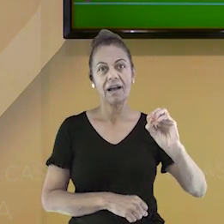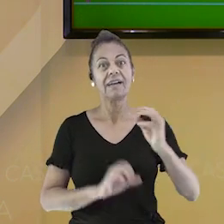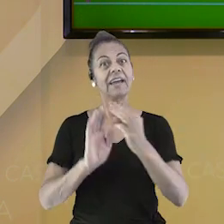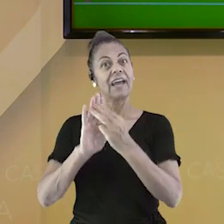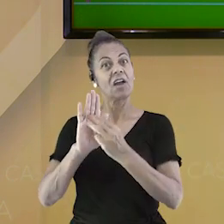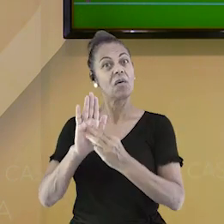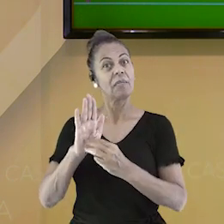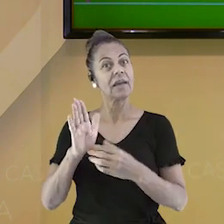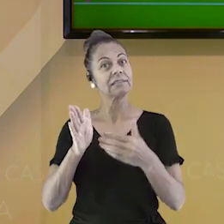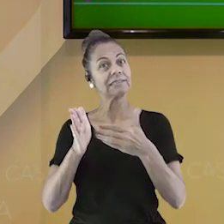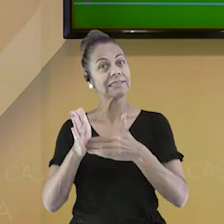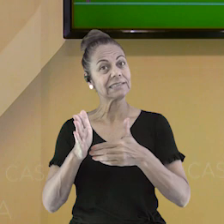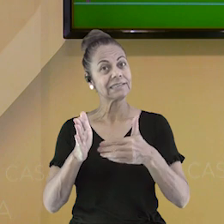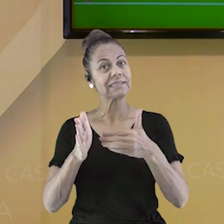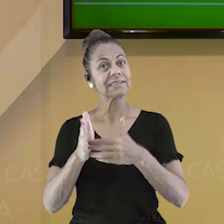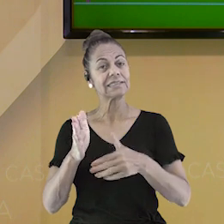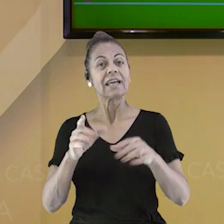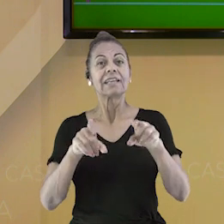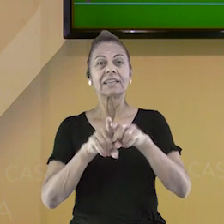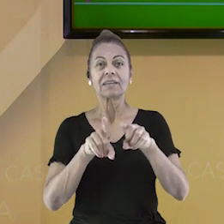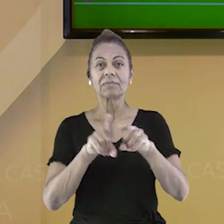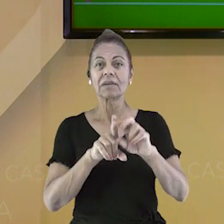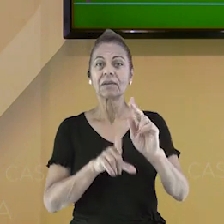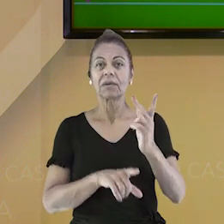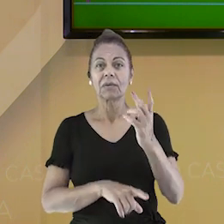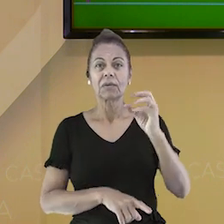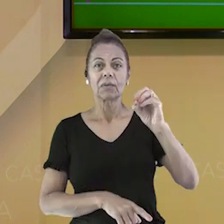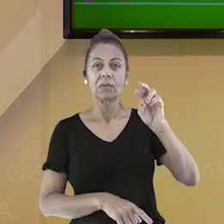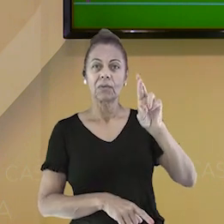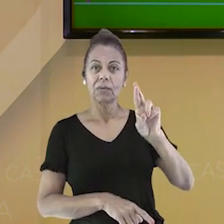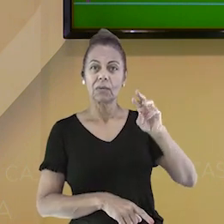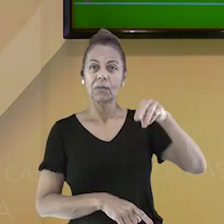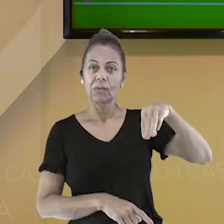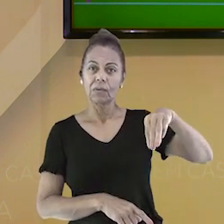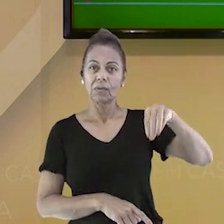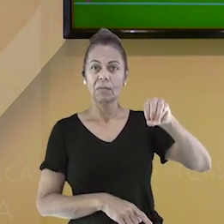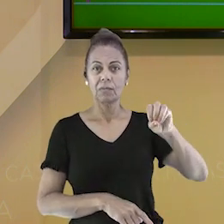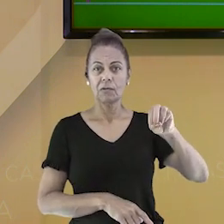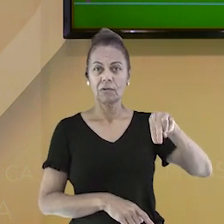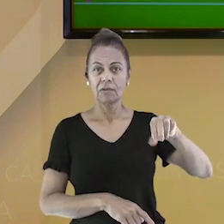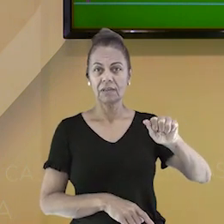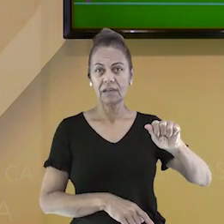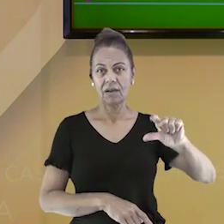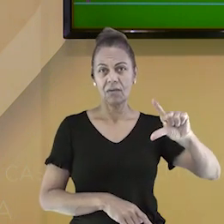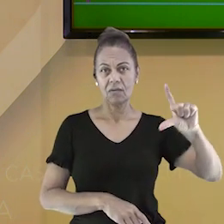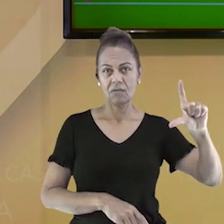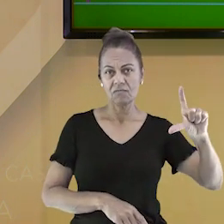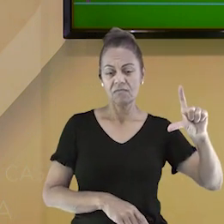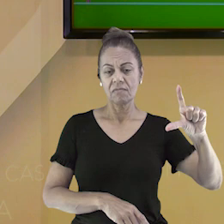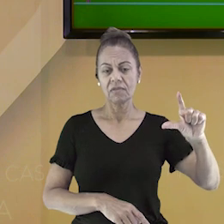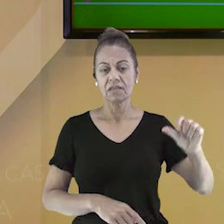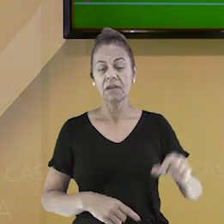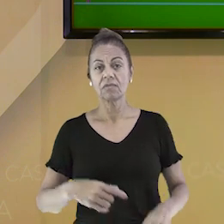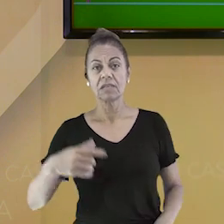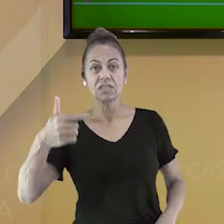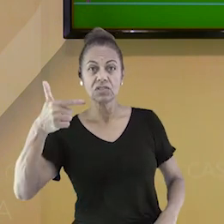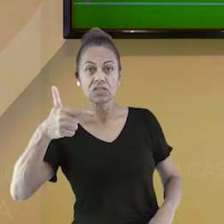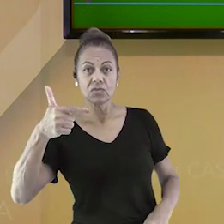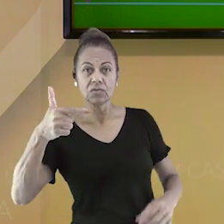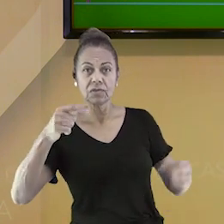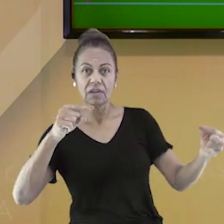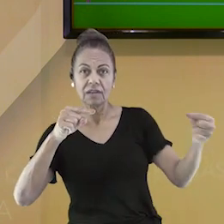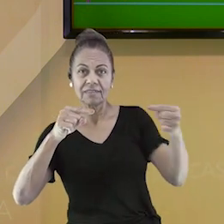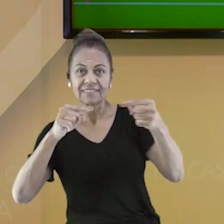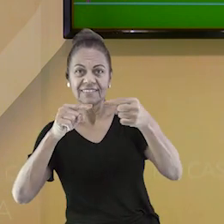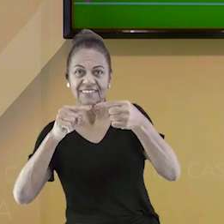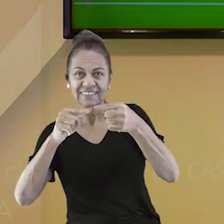contraceptivo feminino a ser inserido no útero, funcionando como método de barreira e também hormonal. Ele se liga com a nossa